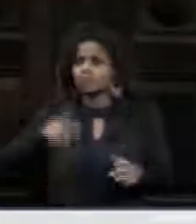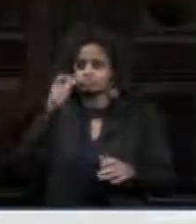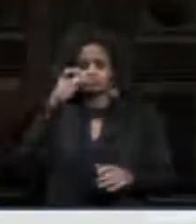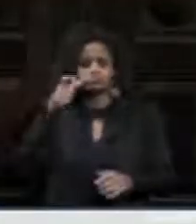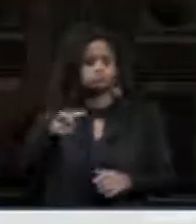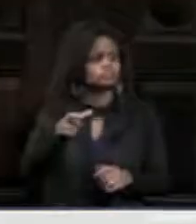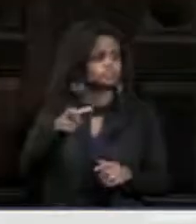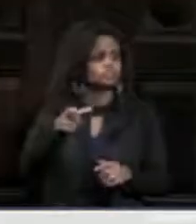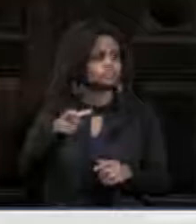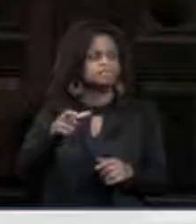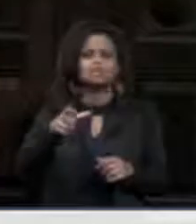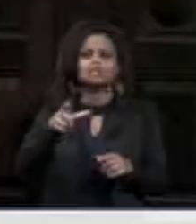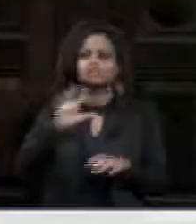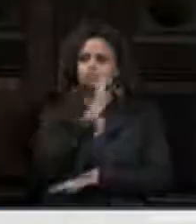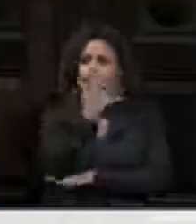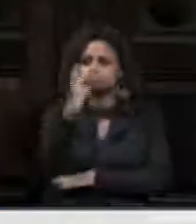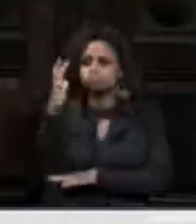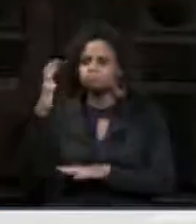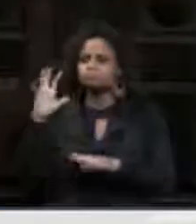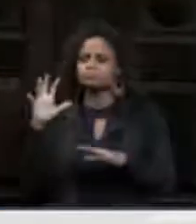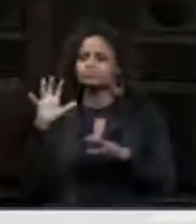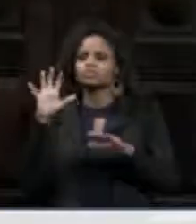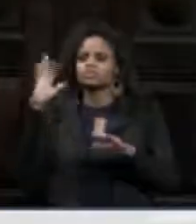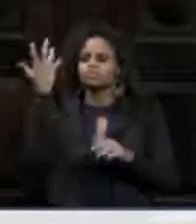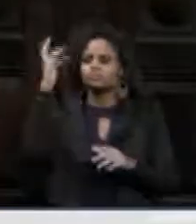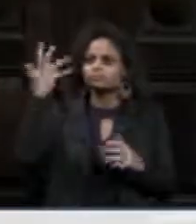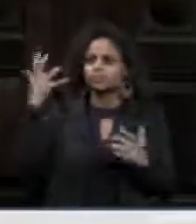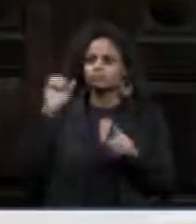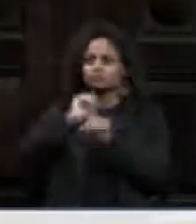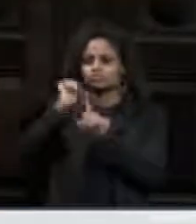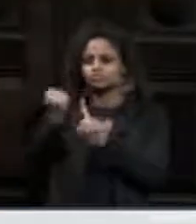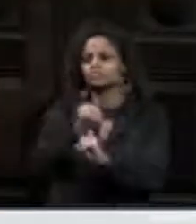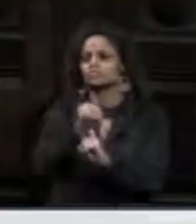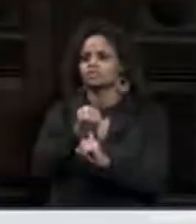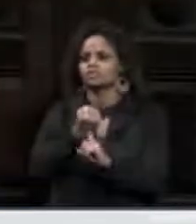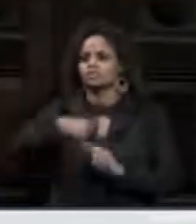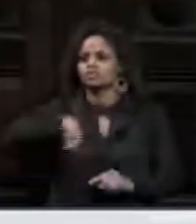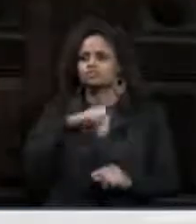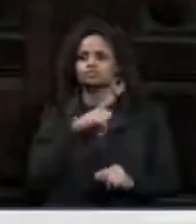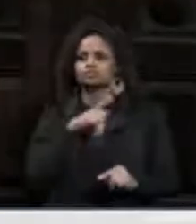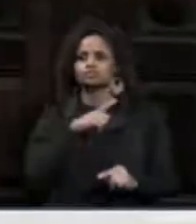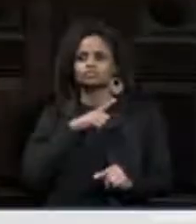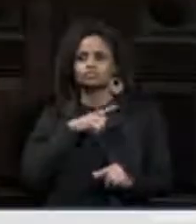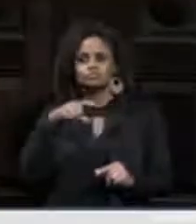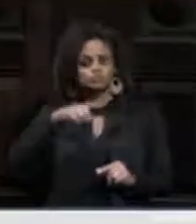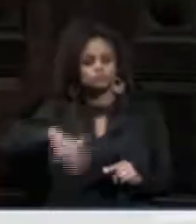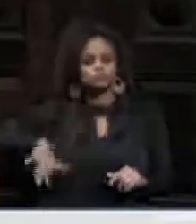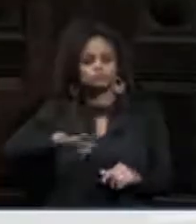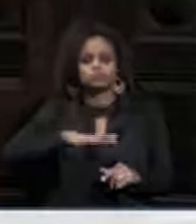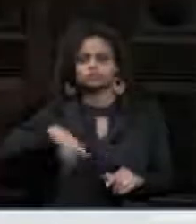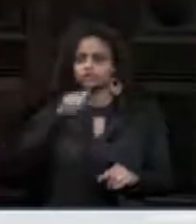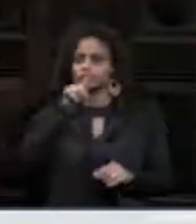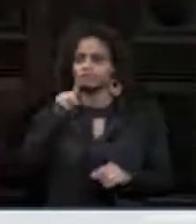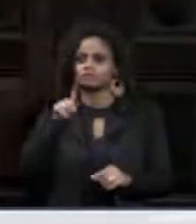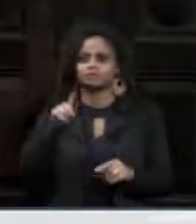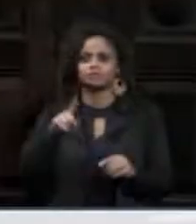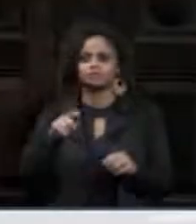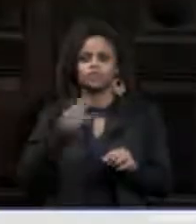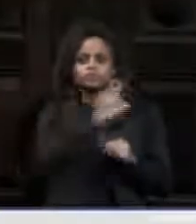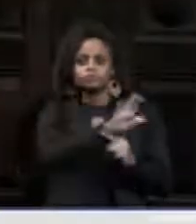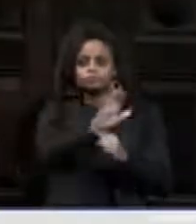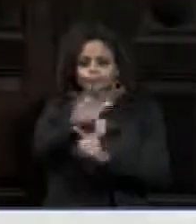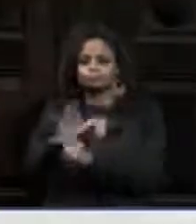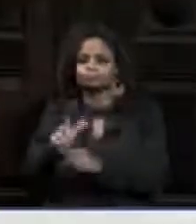interesse ambiental, ecológico e social que nós temos na nossa região. A defesa da região,